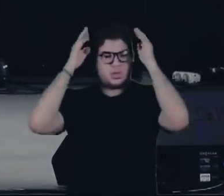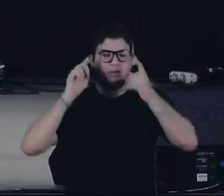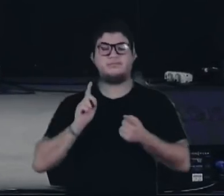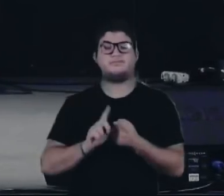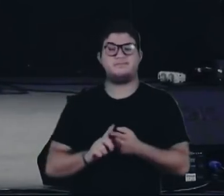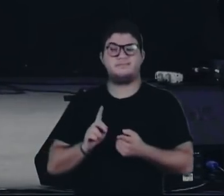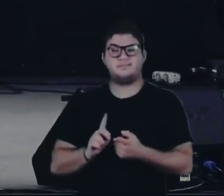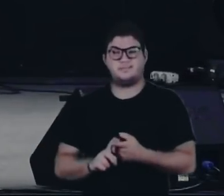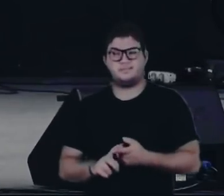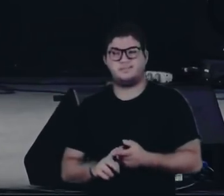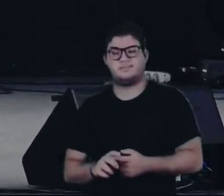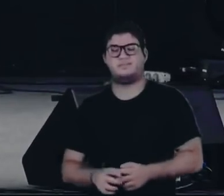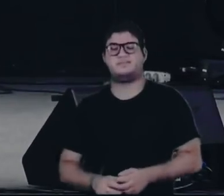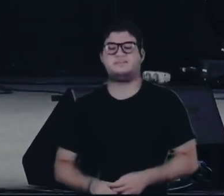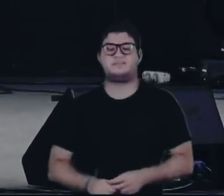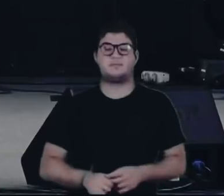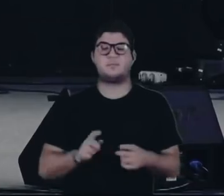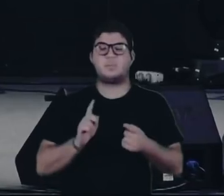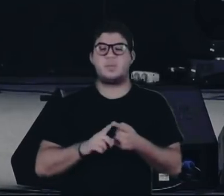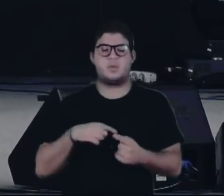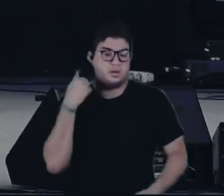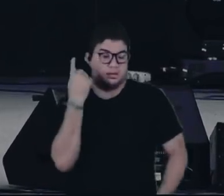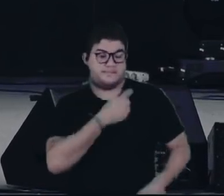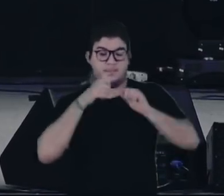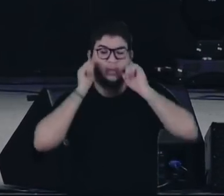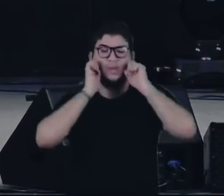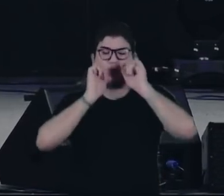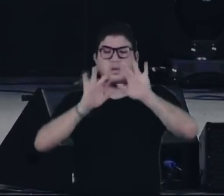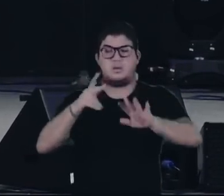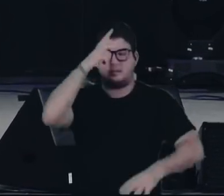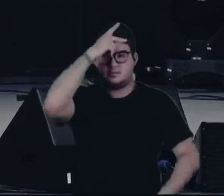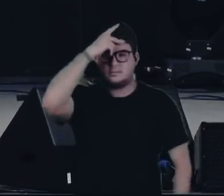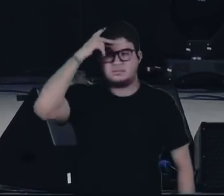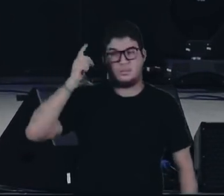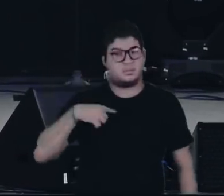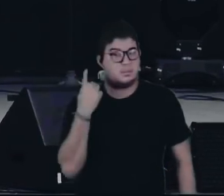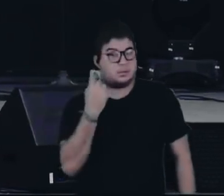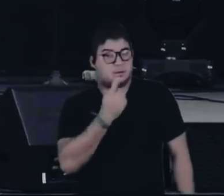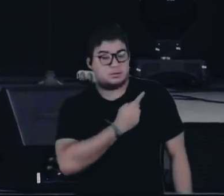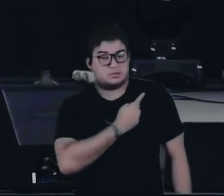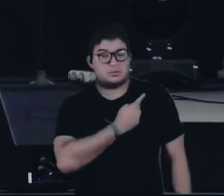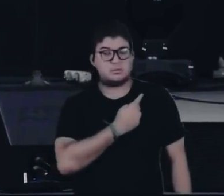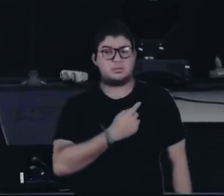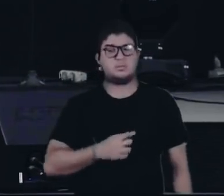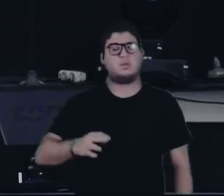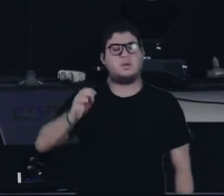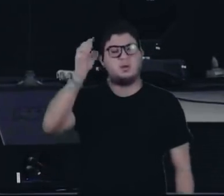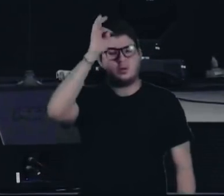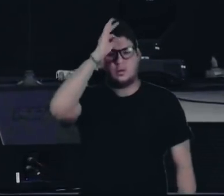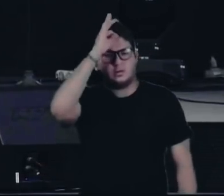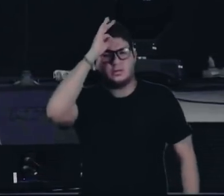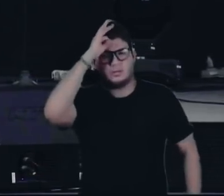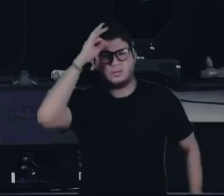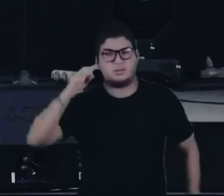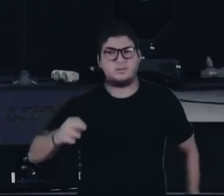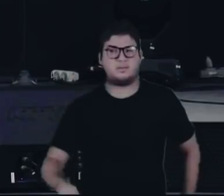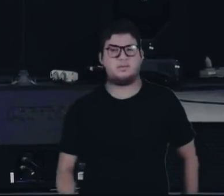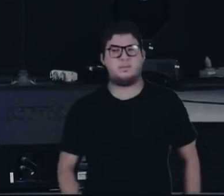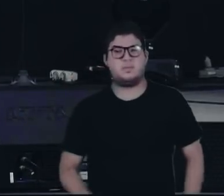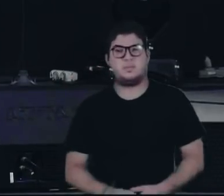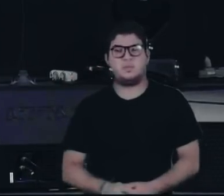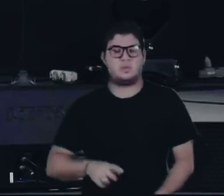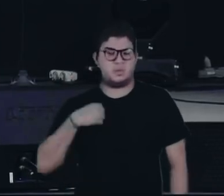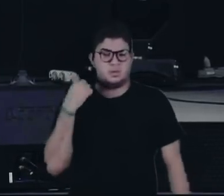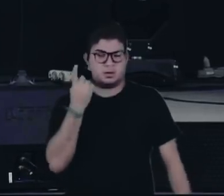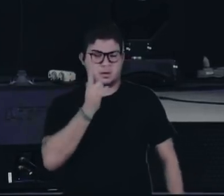forma. Porque nós abençoamos as pessoas com os nossos talentos. A gente